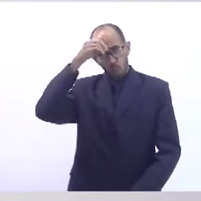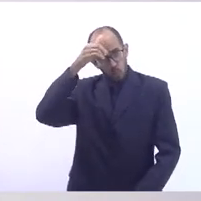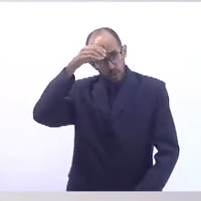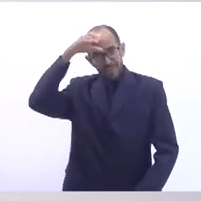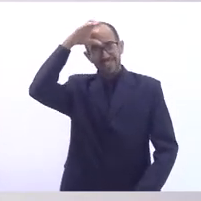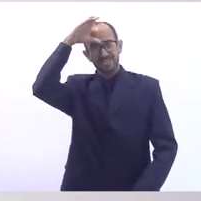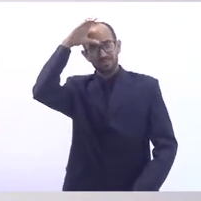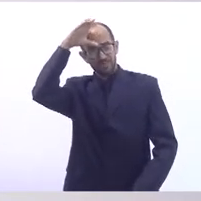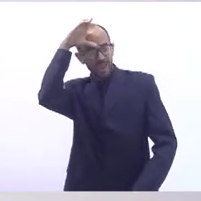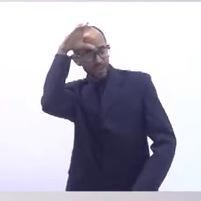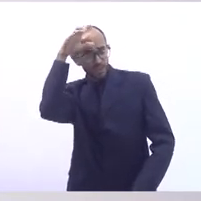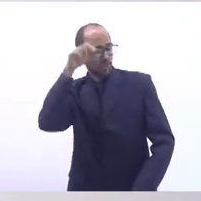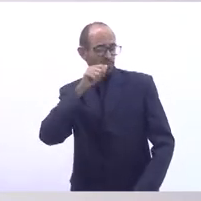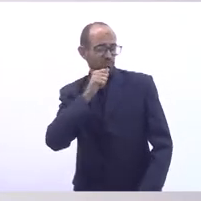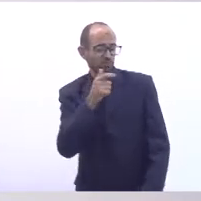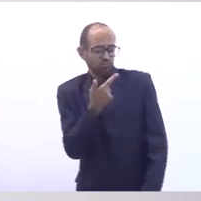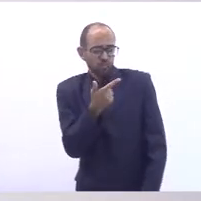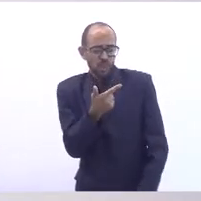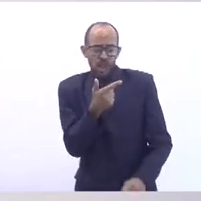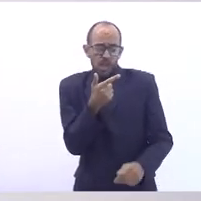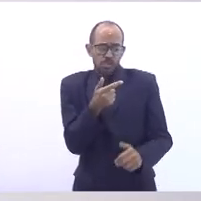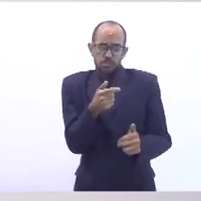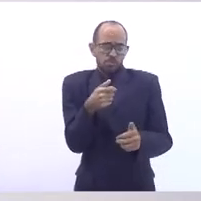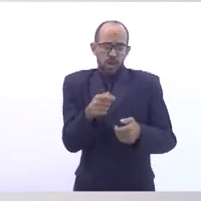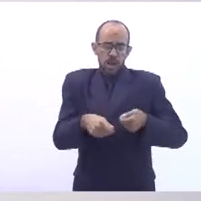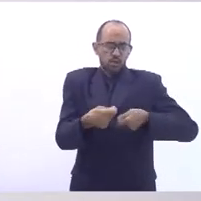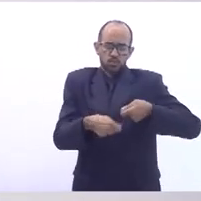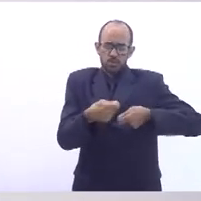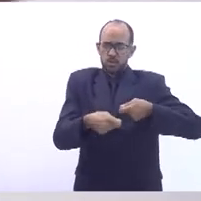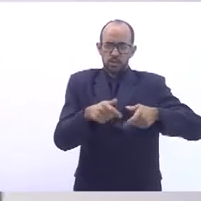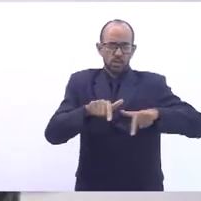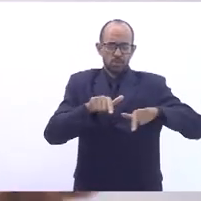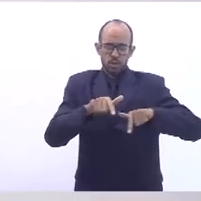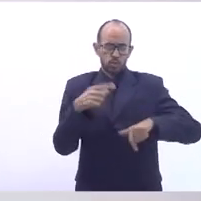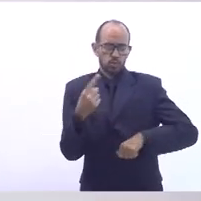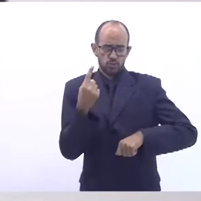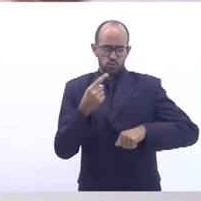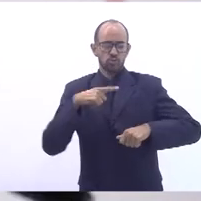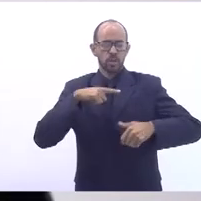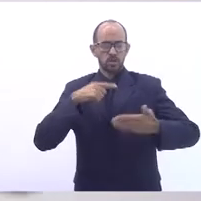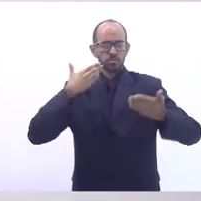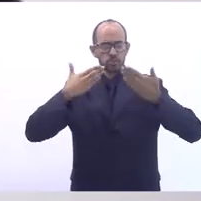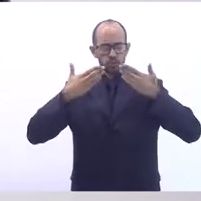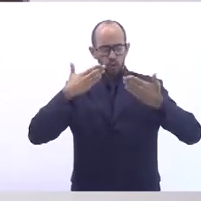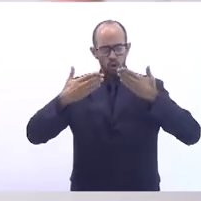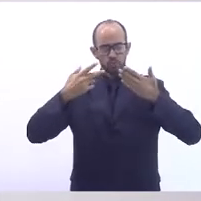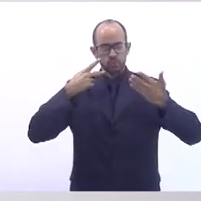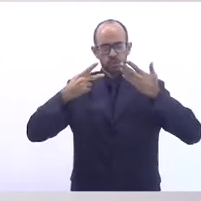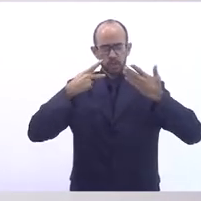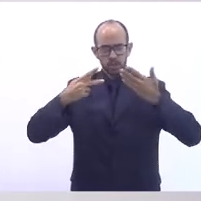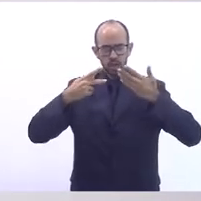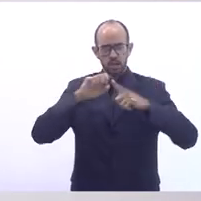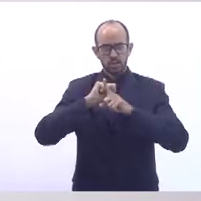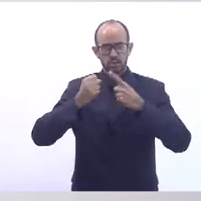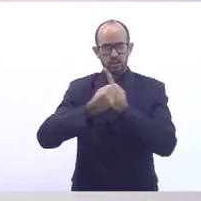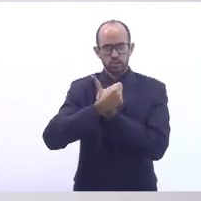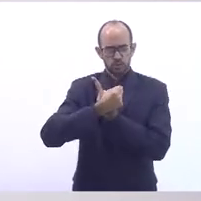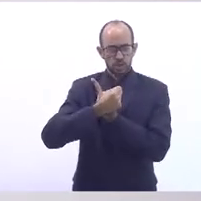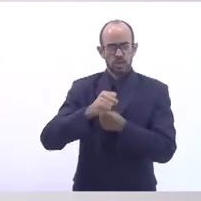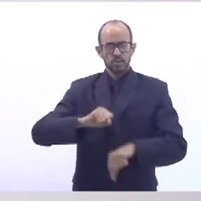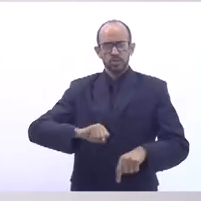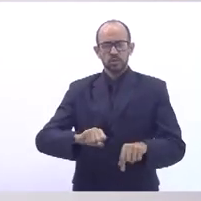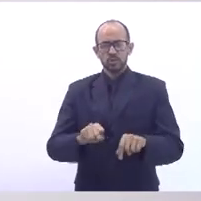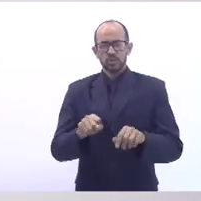técnico para conduzir esse trabalho sozinho nós temos psicólogos psiquiatras assistentes sociais